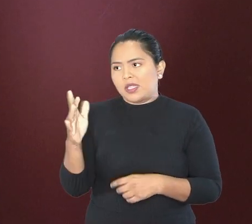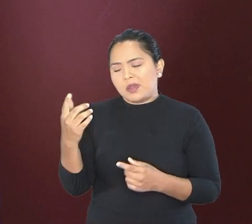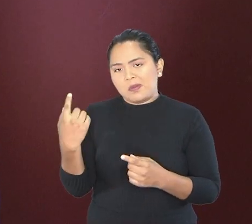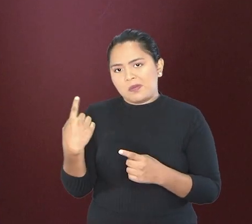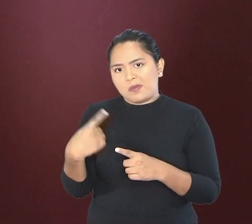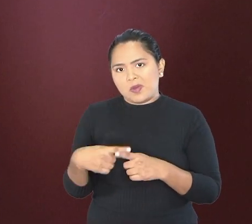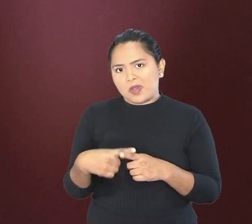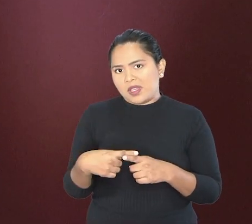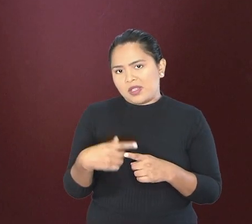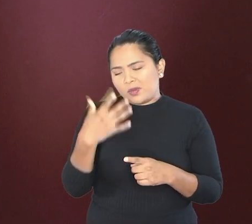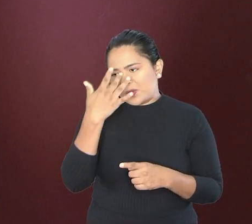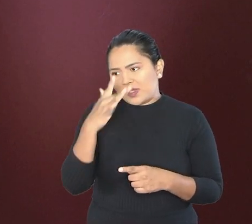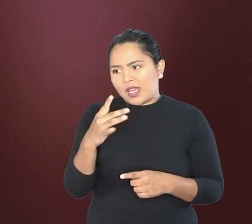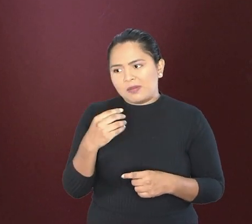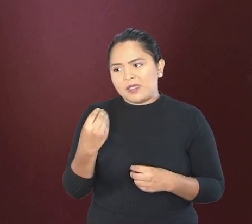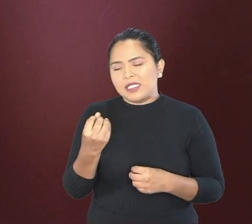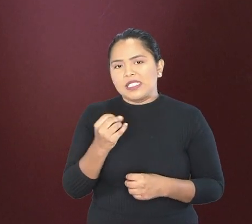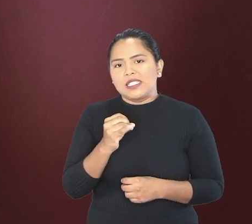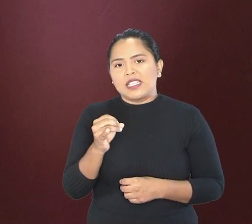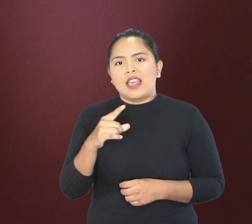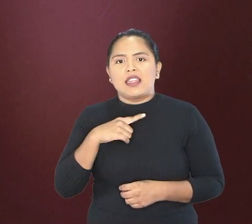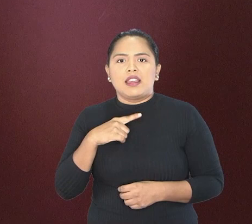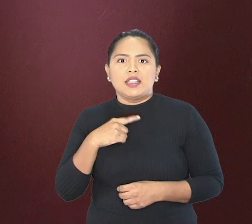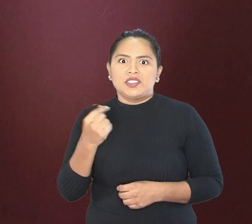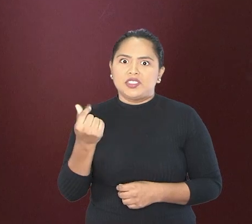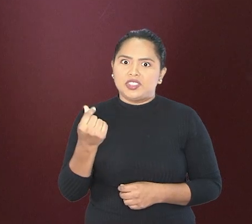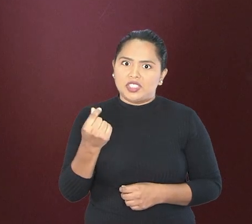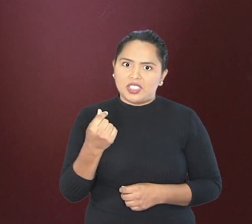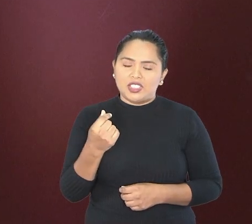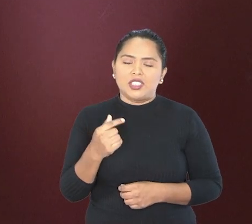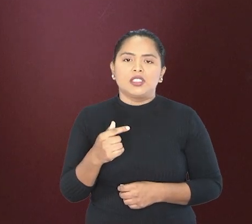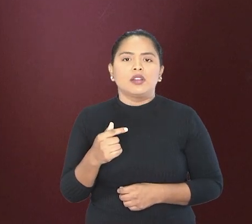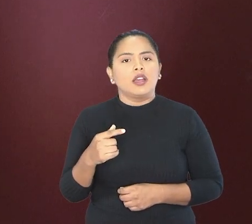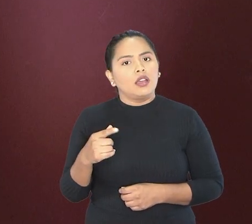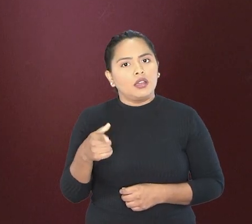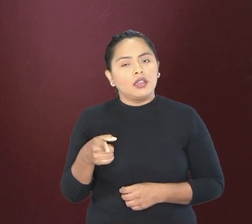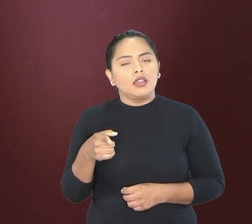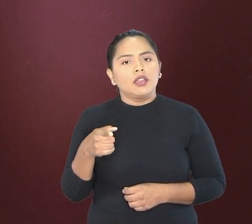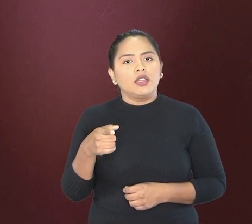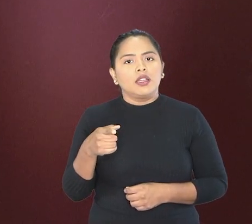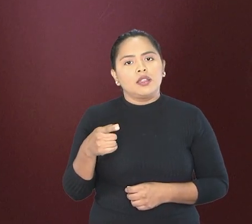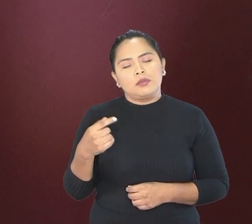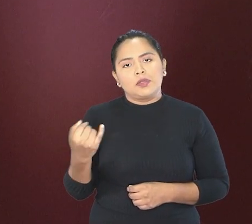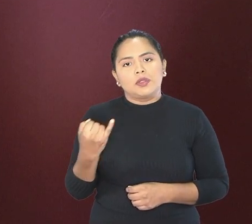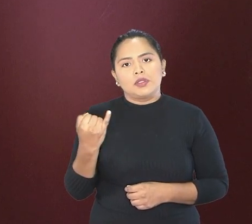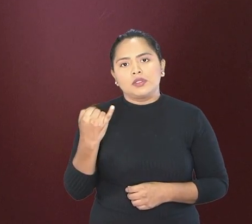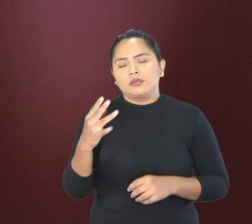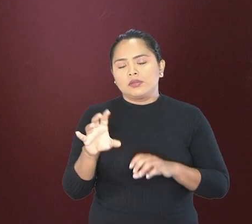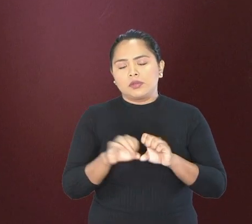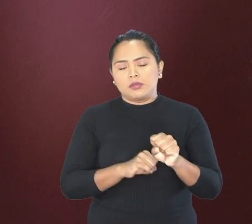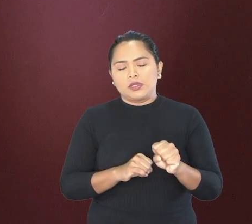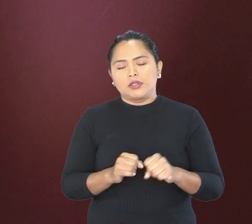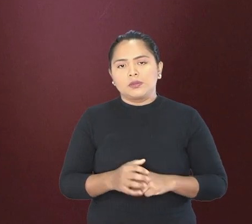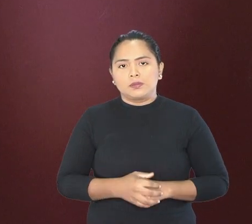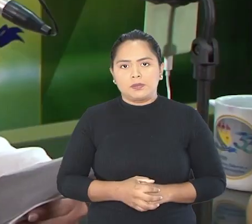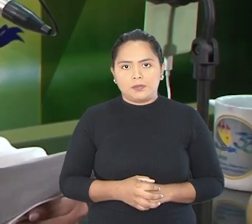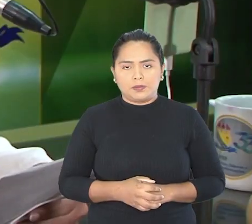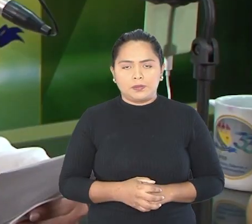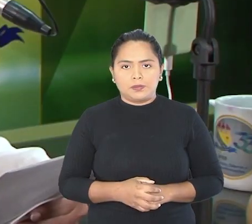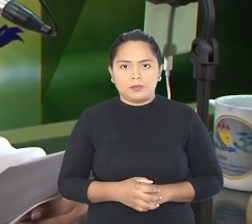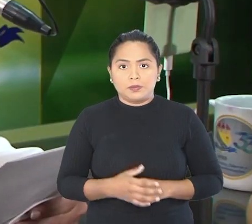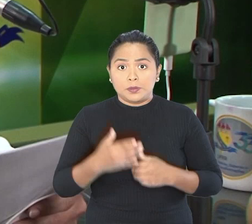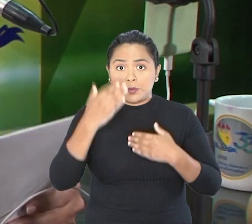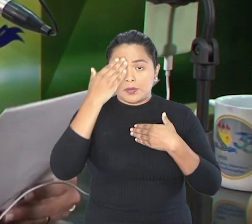que recebe JEC ou enfim. Mas a JEC até que é um valor bem interessante para essas capacitações que a gente tem oferecido.